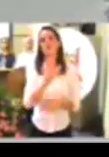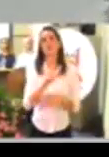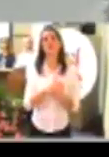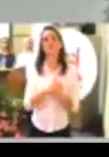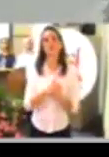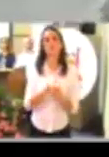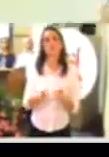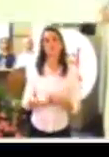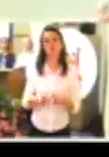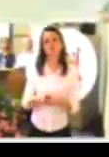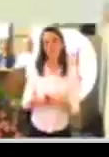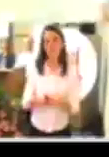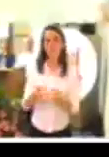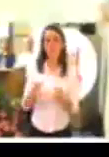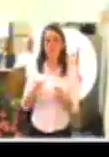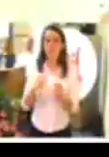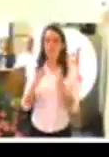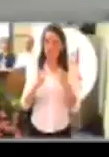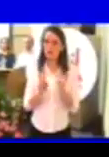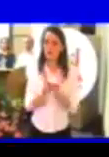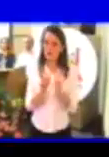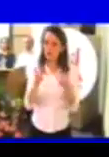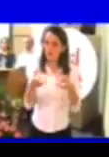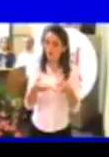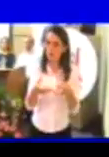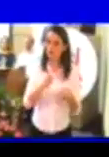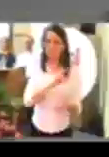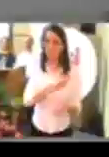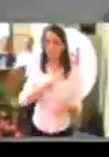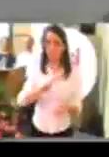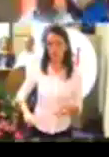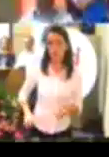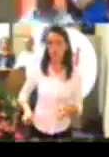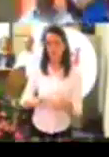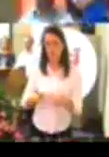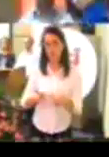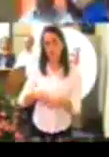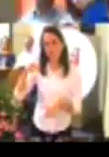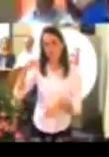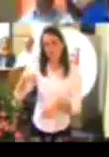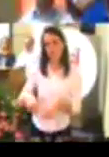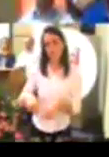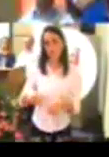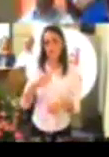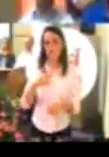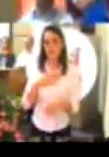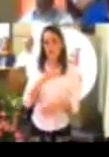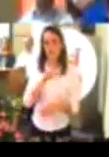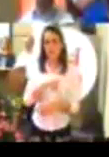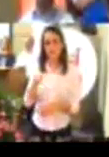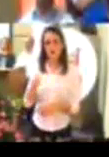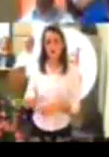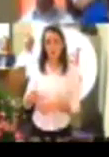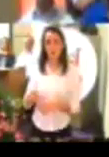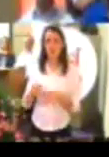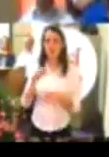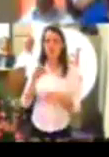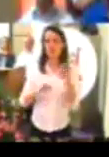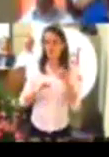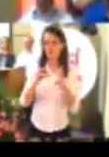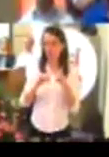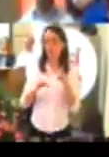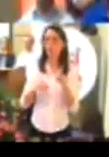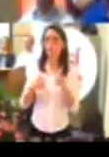assim com algumas câmaras municipais. E aqui, na condição de presidente do Tribunal de